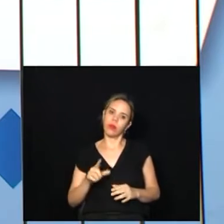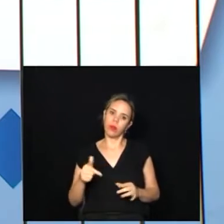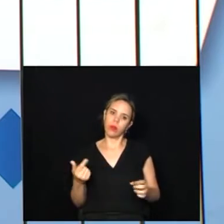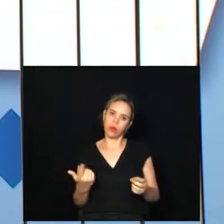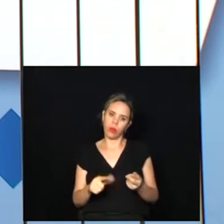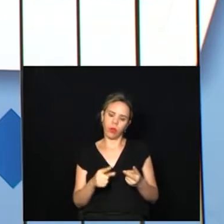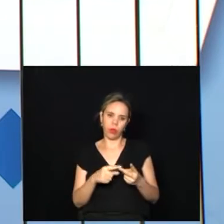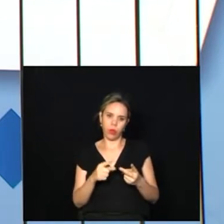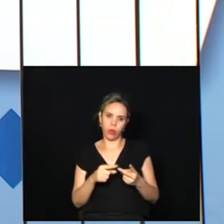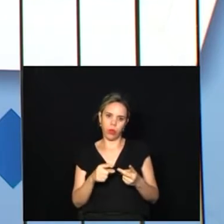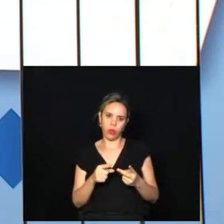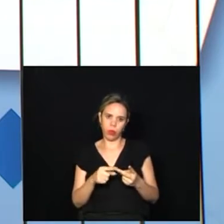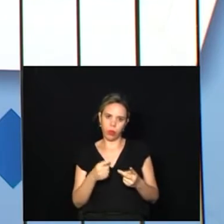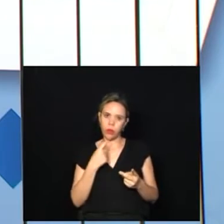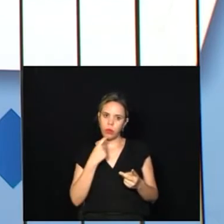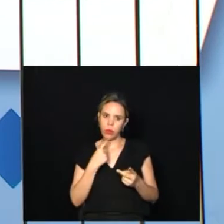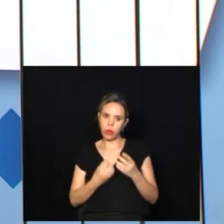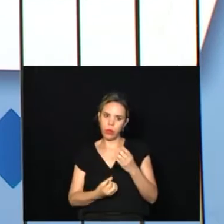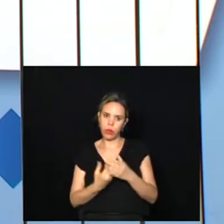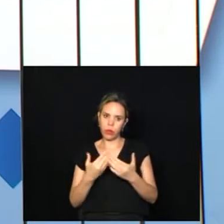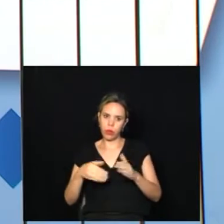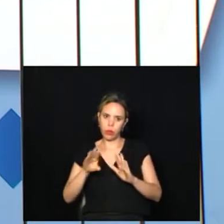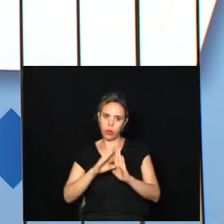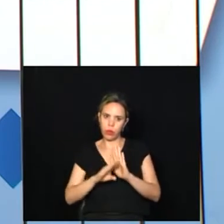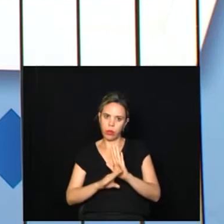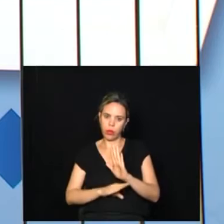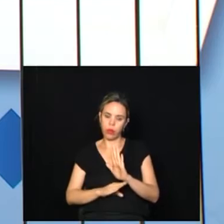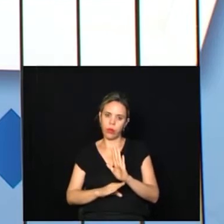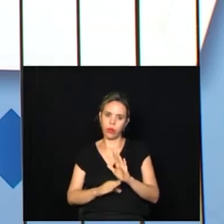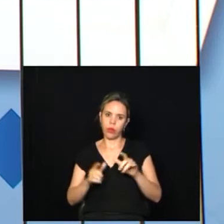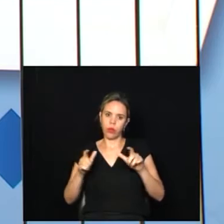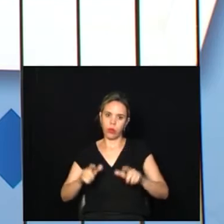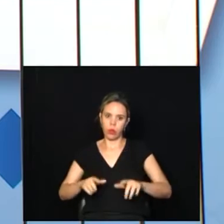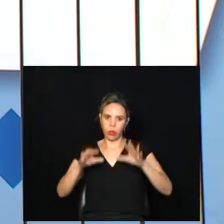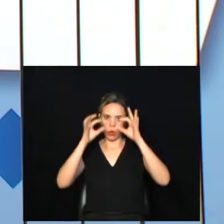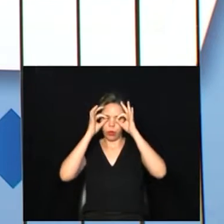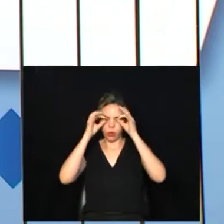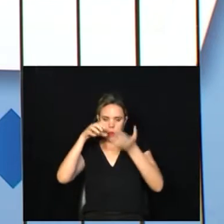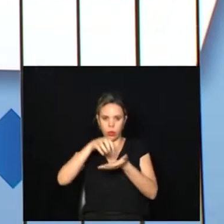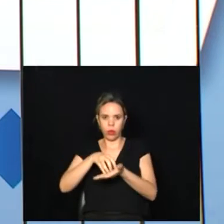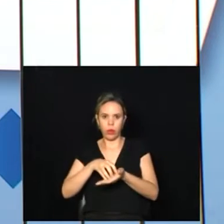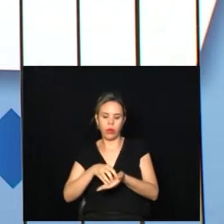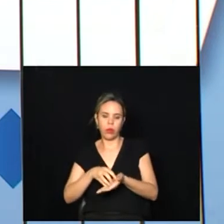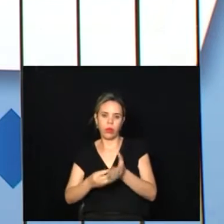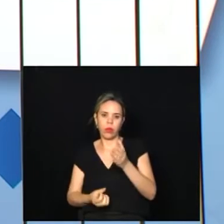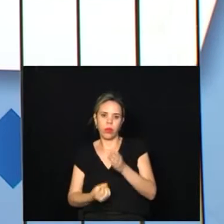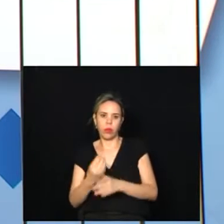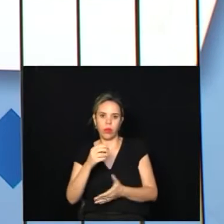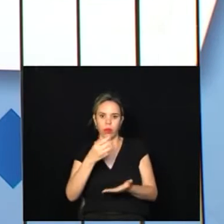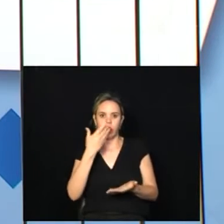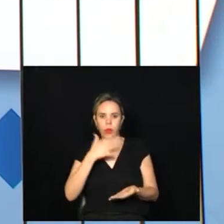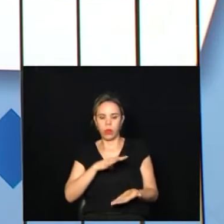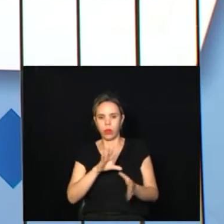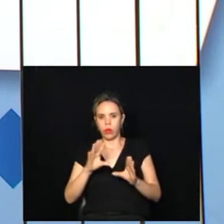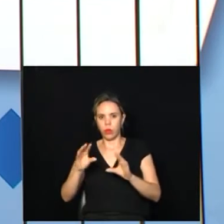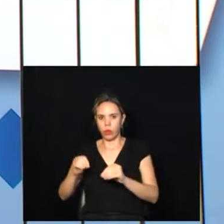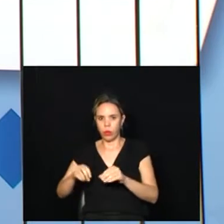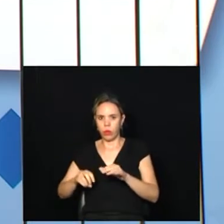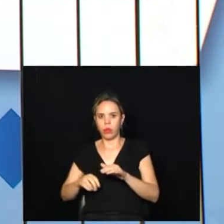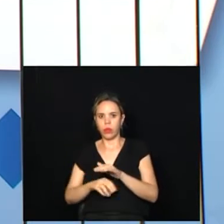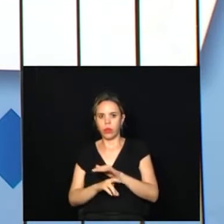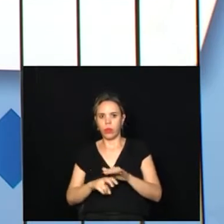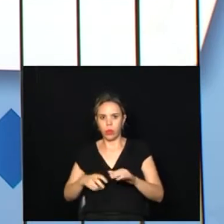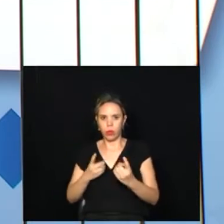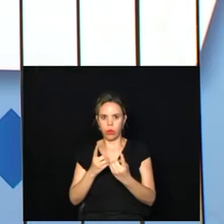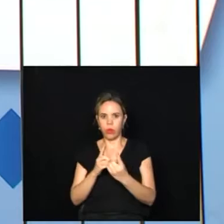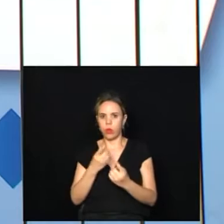E o outro institui em Campinas o programa Espaço Coruja, constituído de espaços infantis noturnos para o